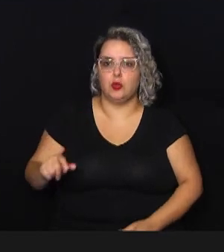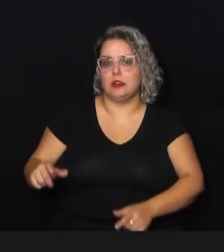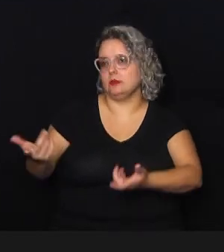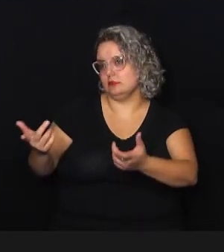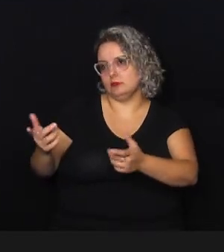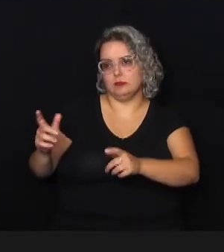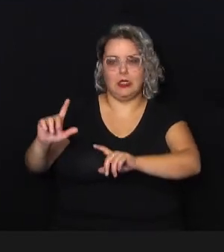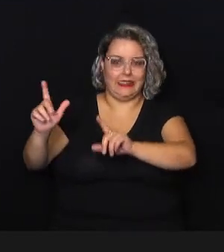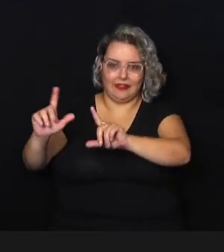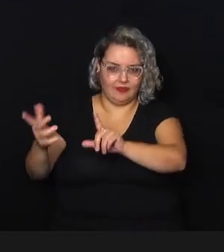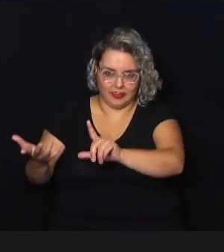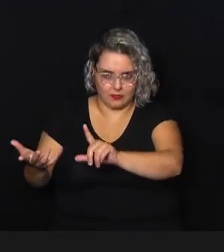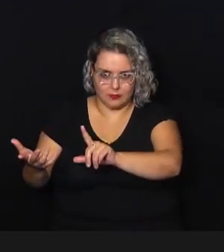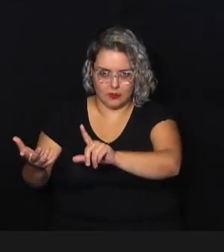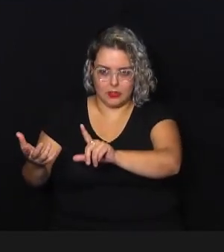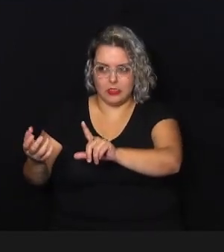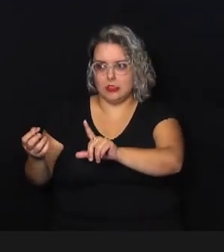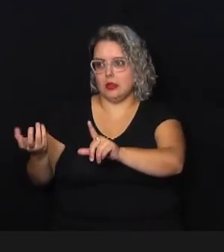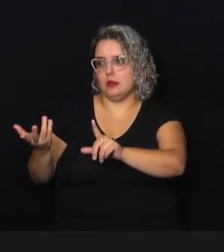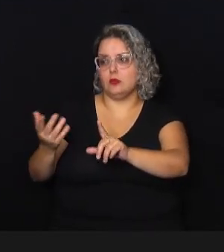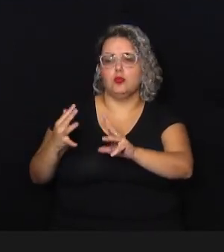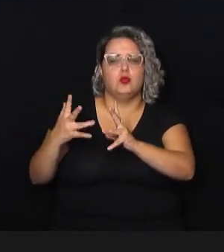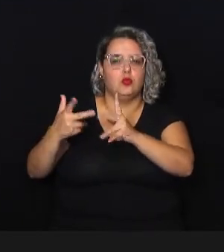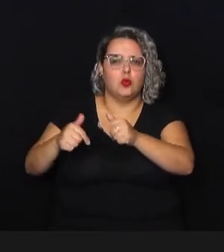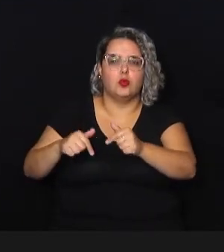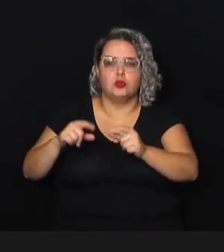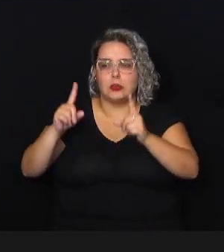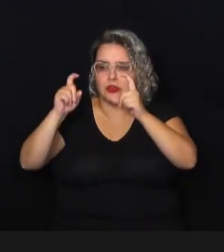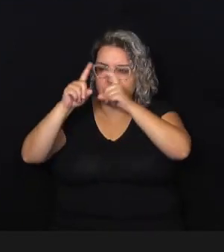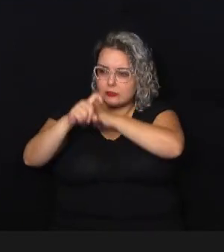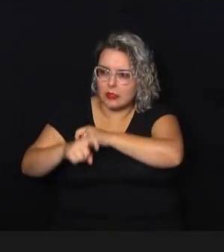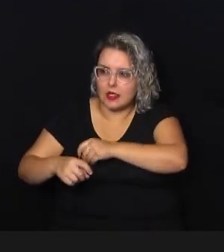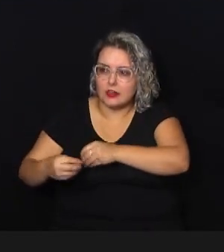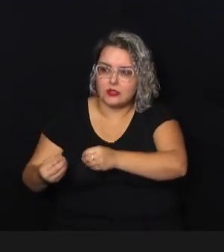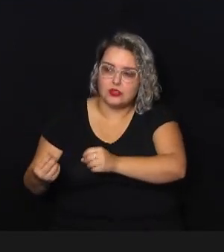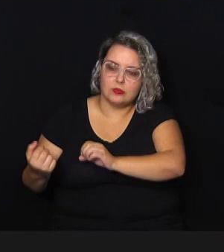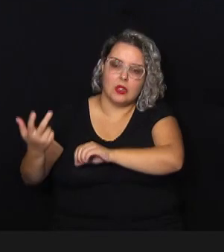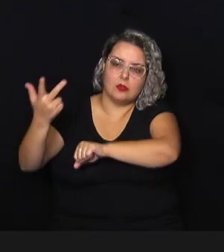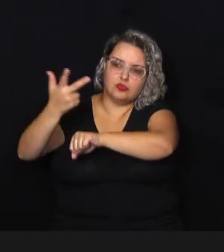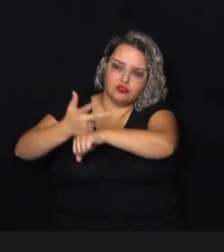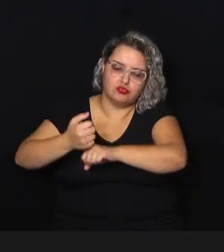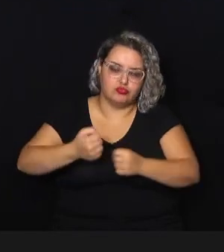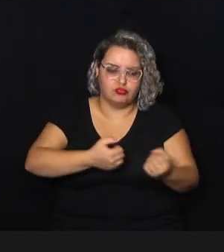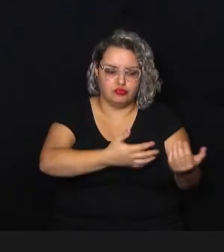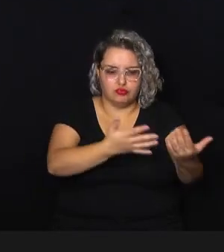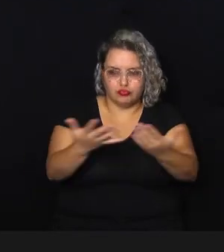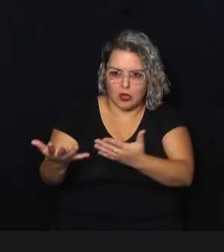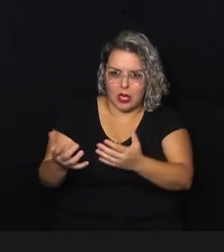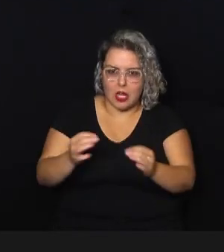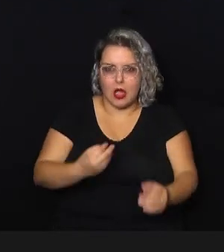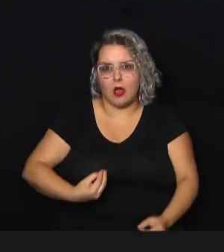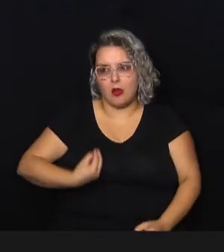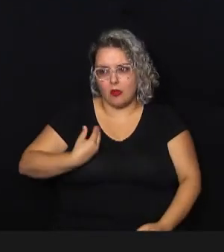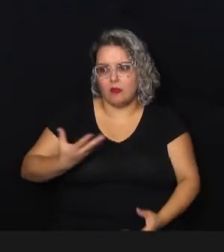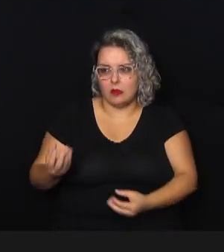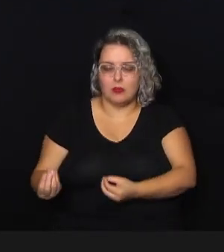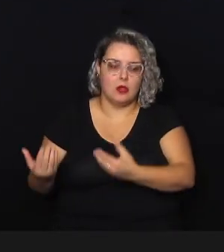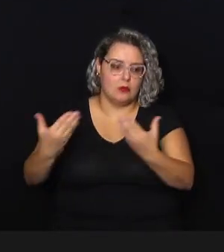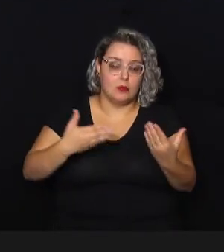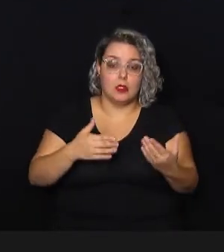transmitir uma partida de futebol, por exemplo, e ao replicar essas imagens, essas TV Box